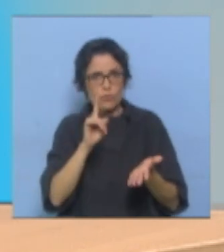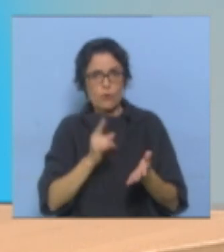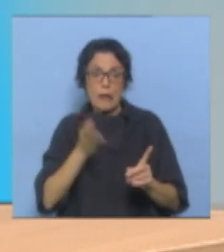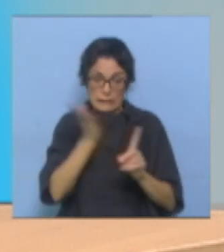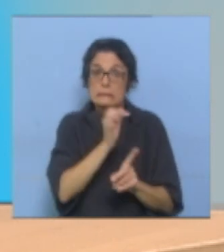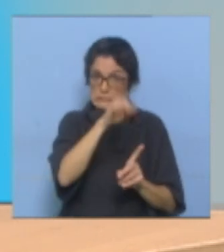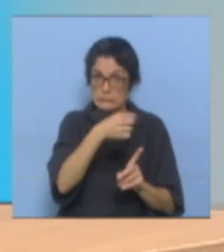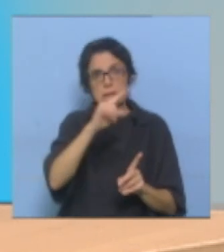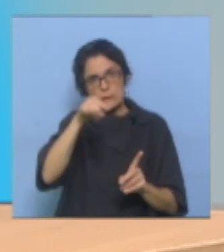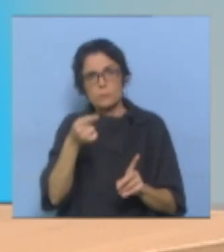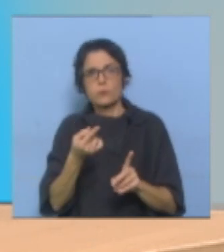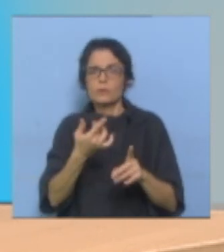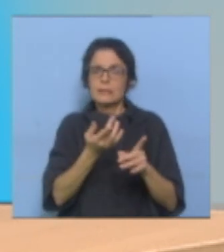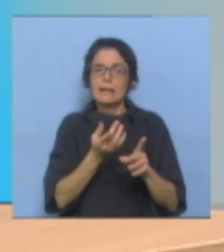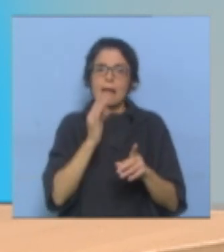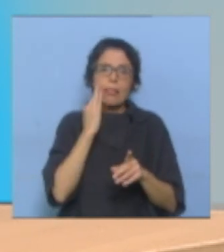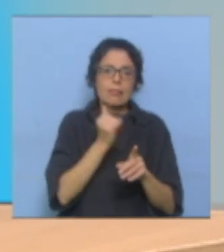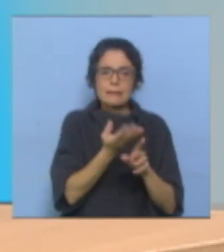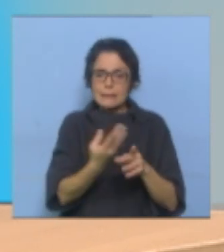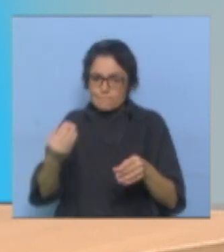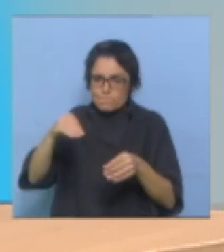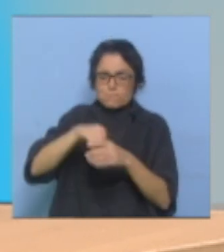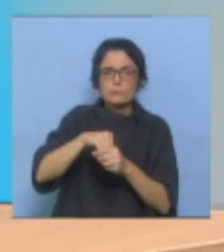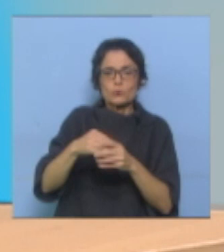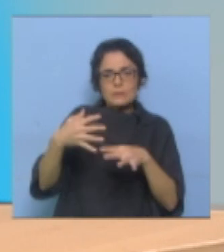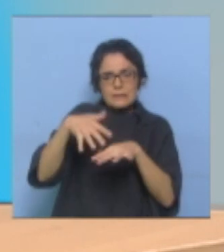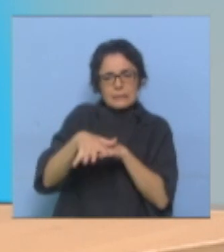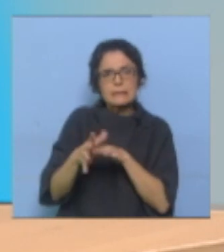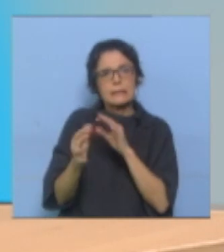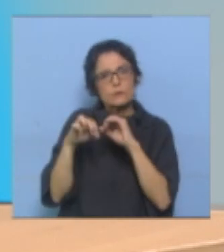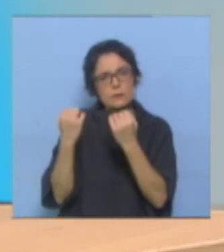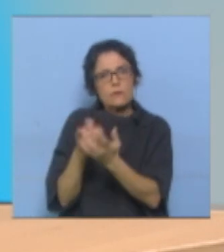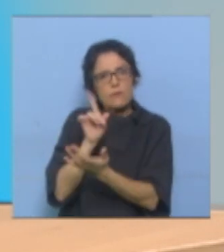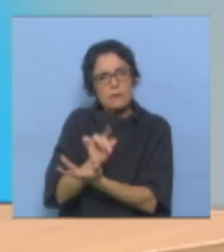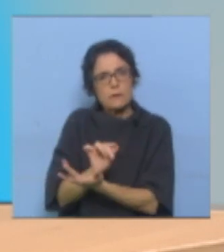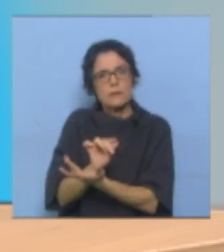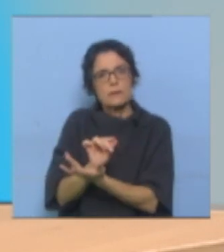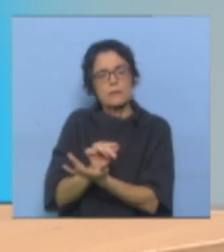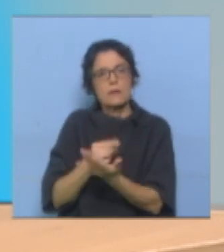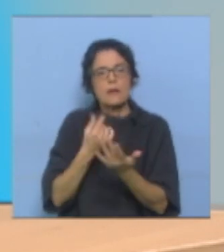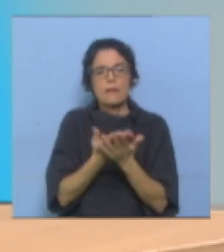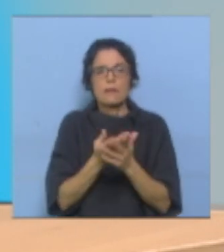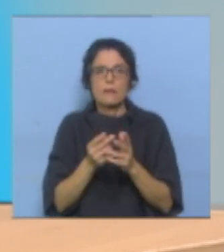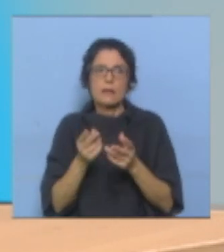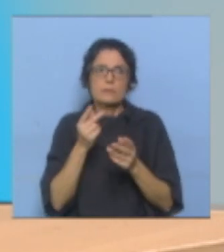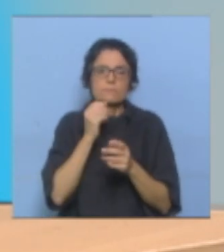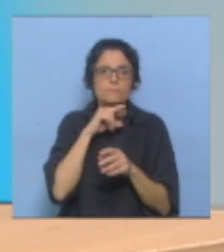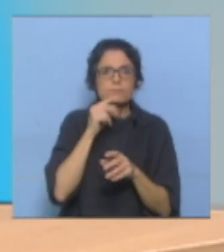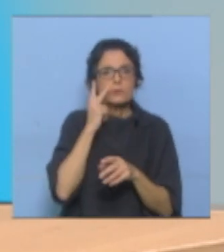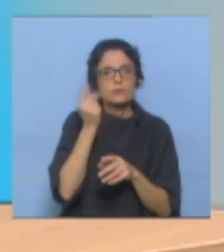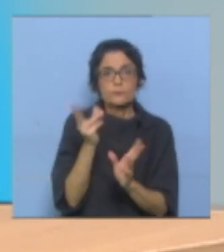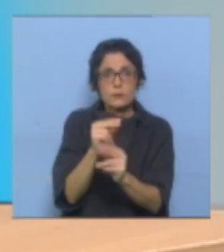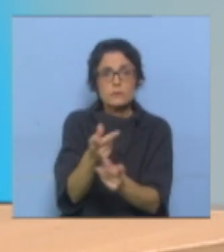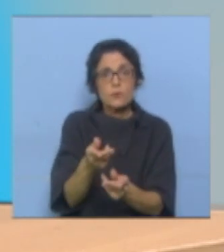não permitir reincidências e à tal restauração e pacificação da vítima. E foi